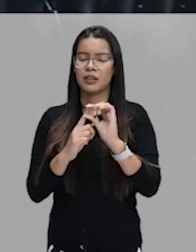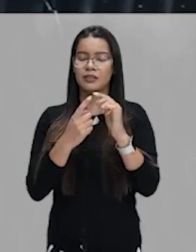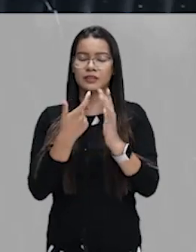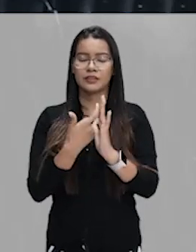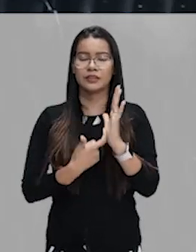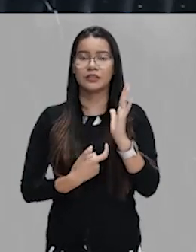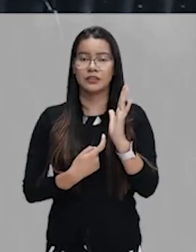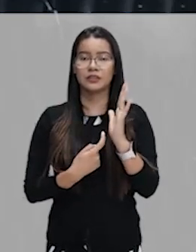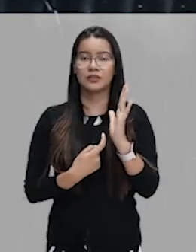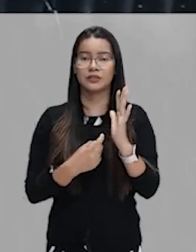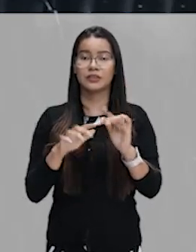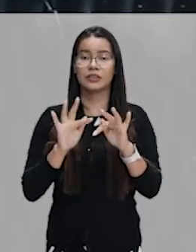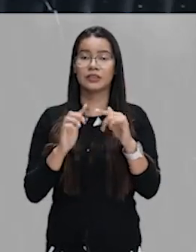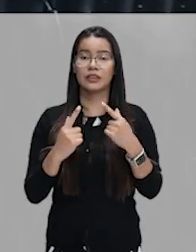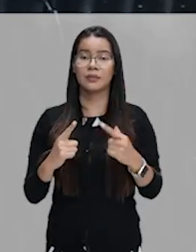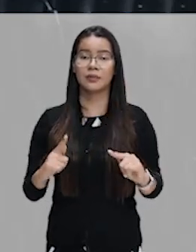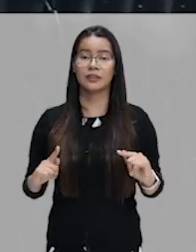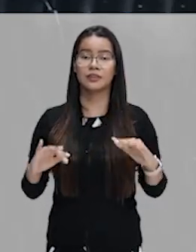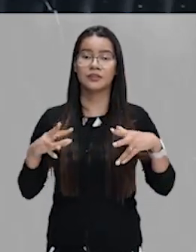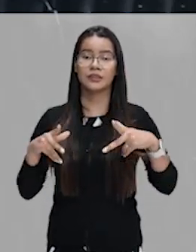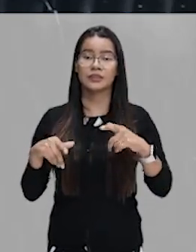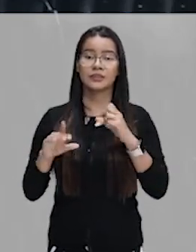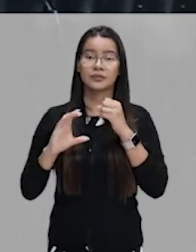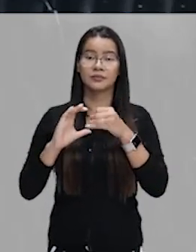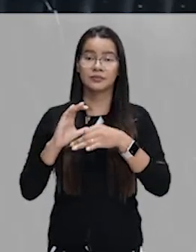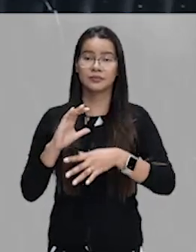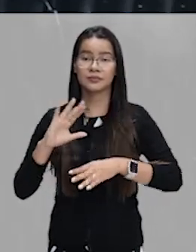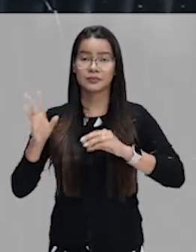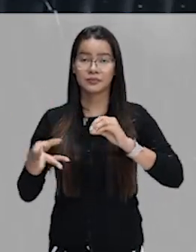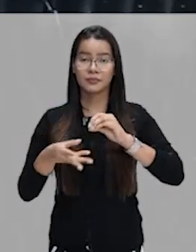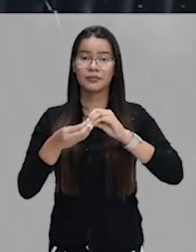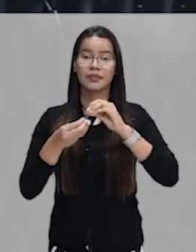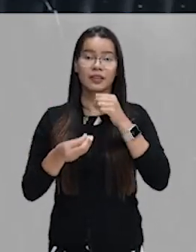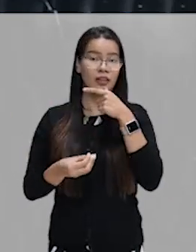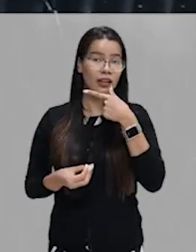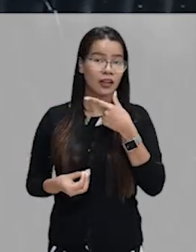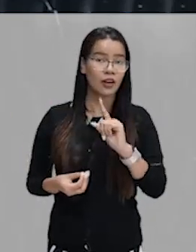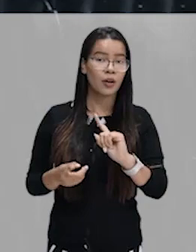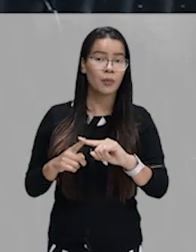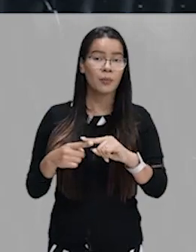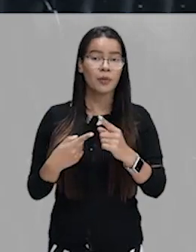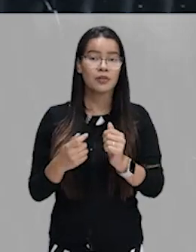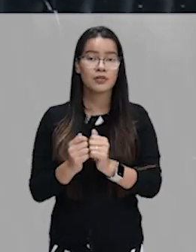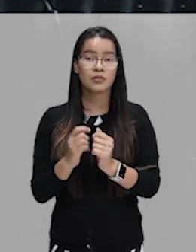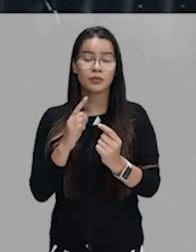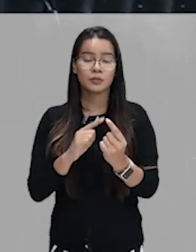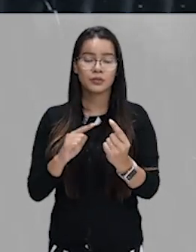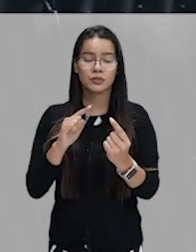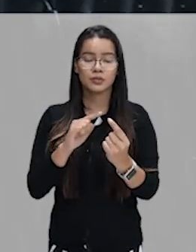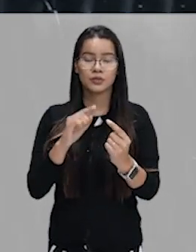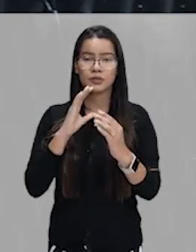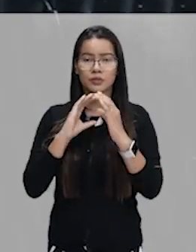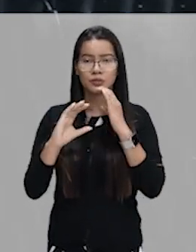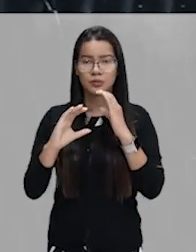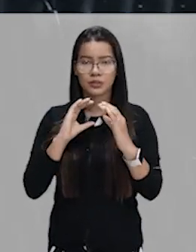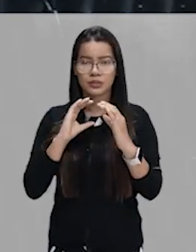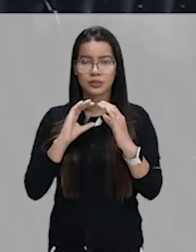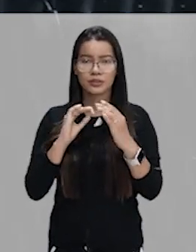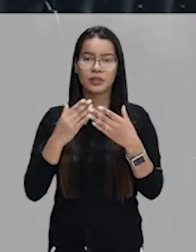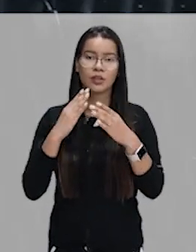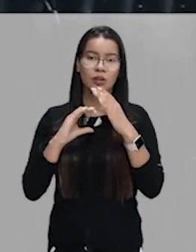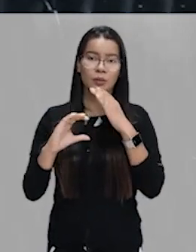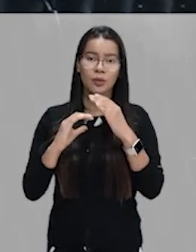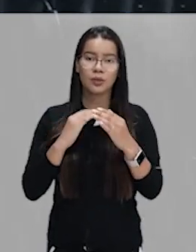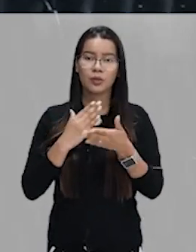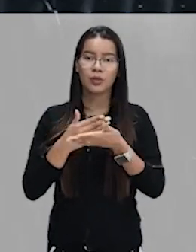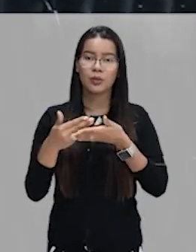você estuda gramática, uma série de aspectos dentro daquela língua, mas com o objetivo de se comunicar. A comunicação parte